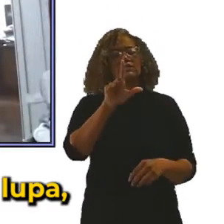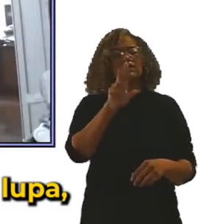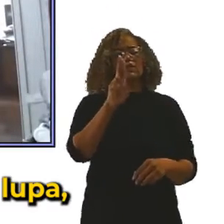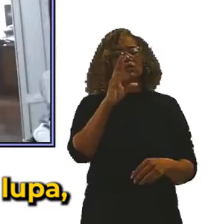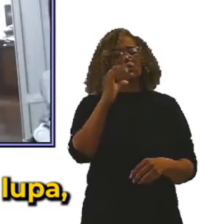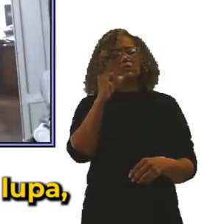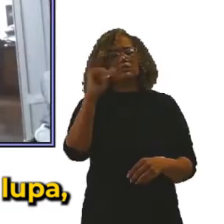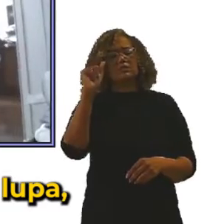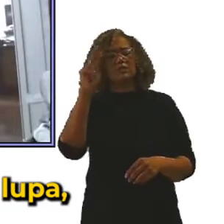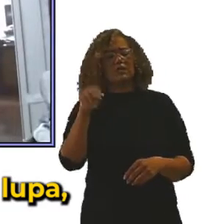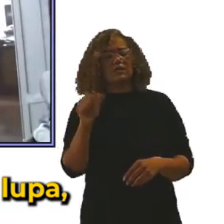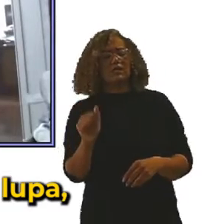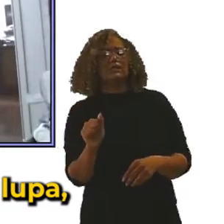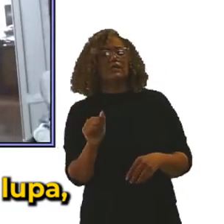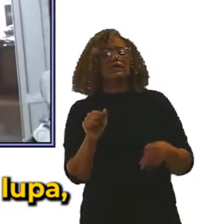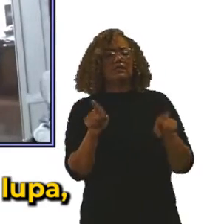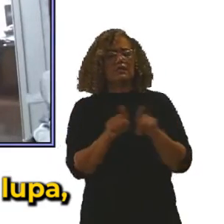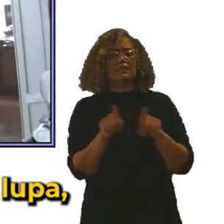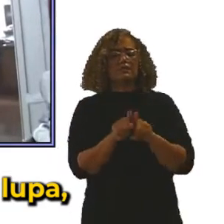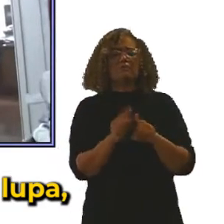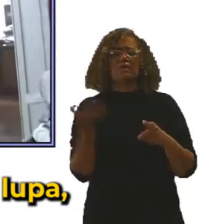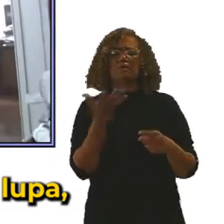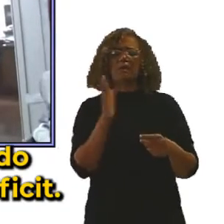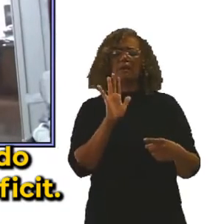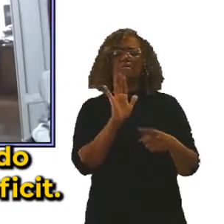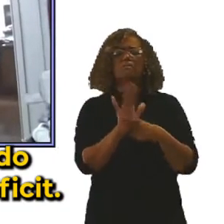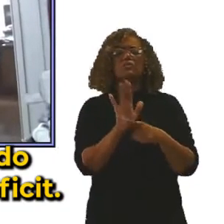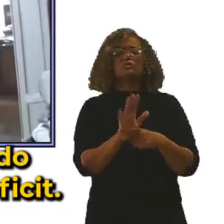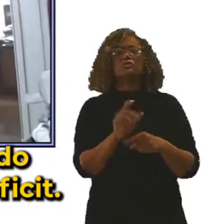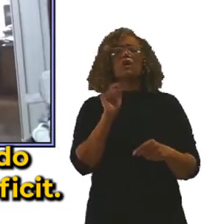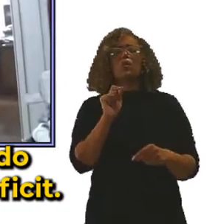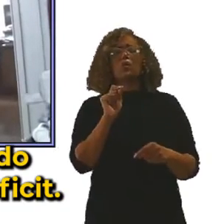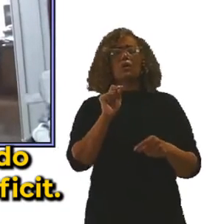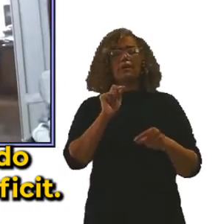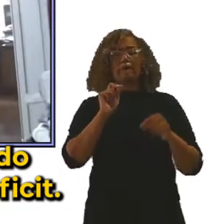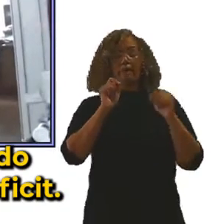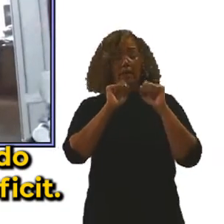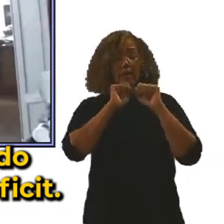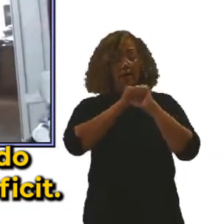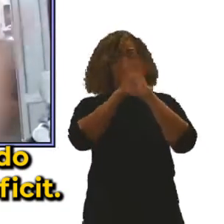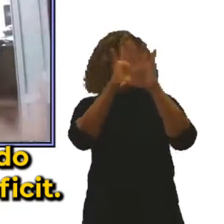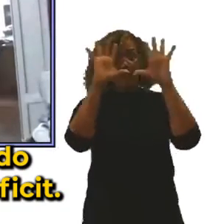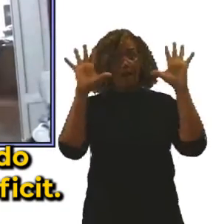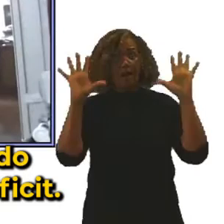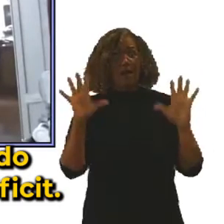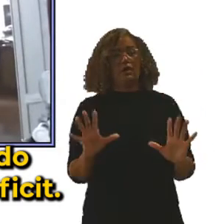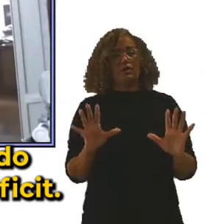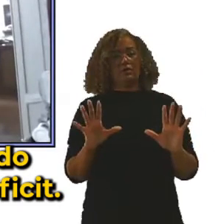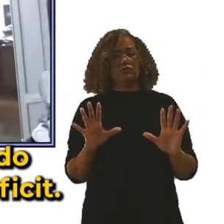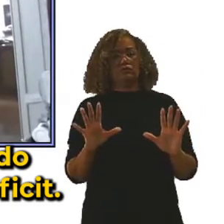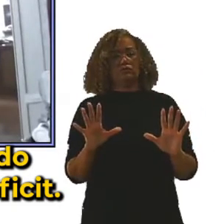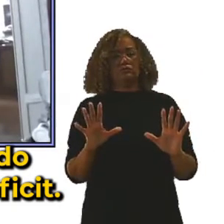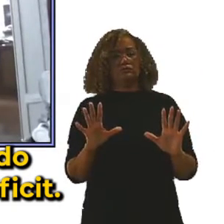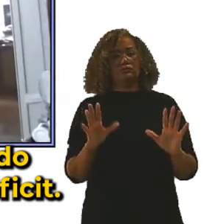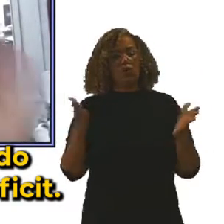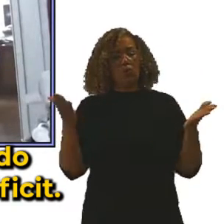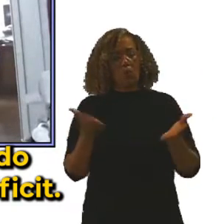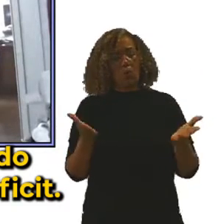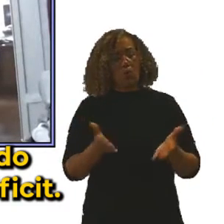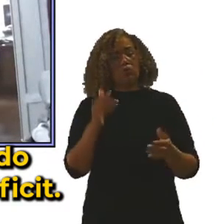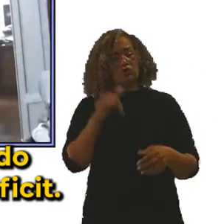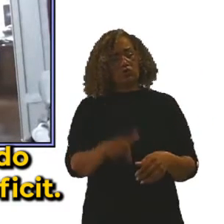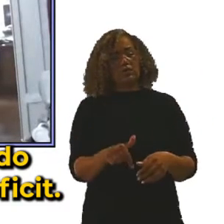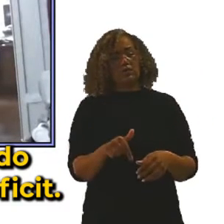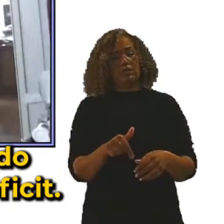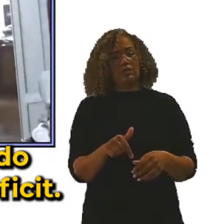vai fazer a sua exposição, colocando a lupa, então, analítica e de dados no âmbito do DFT, no feminicídio,